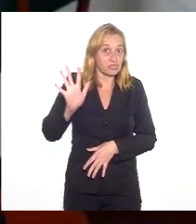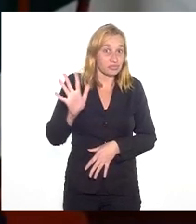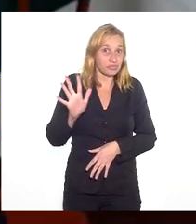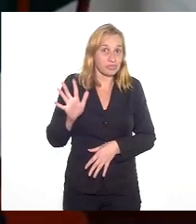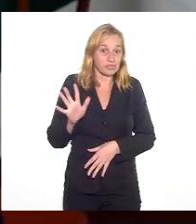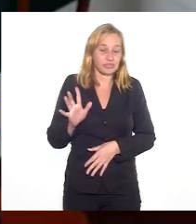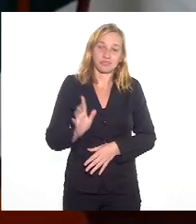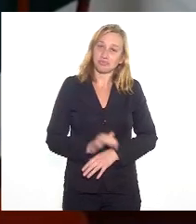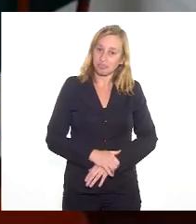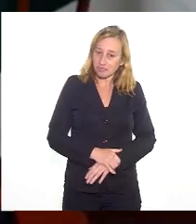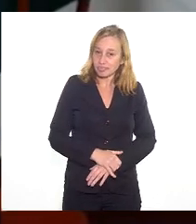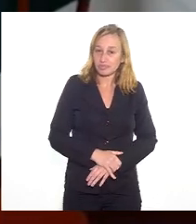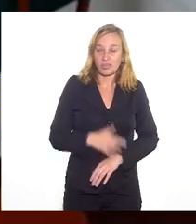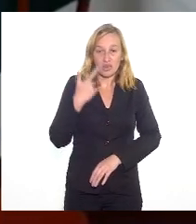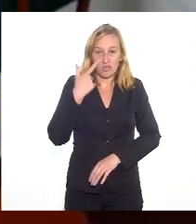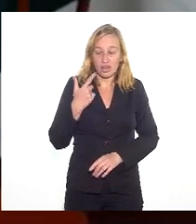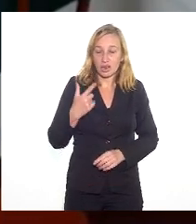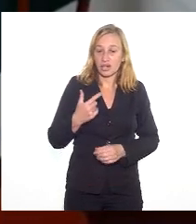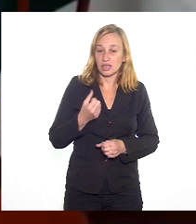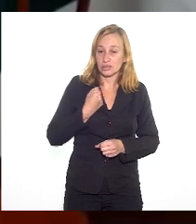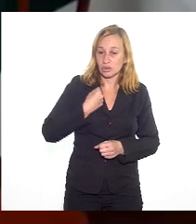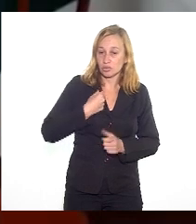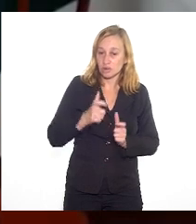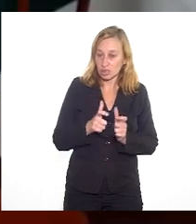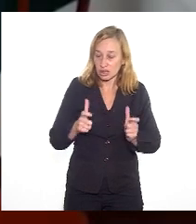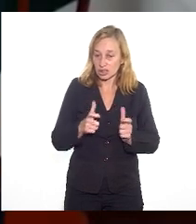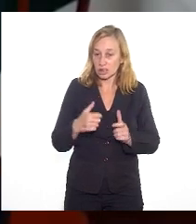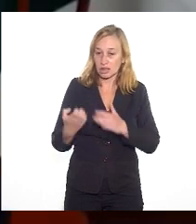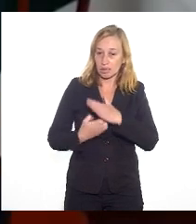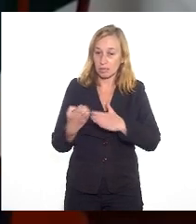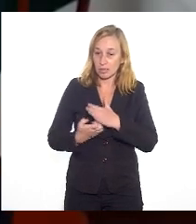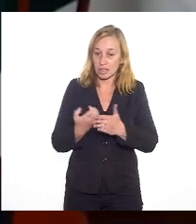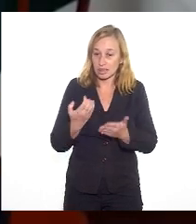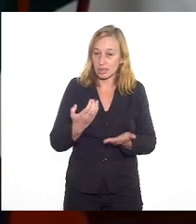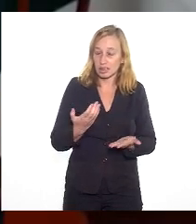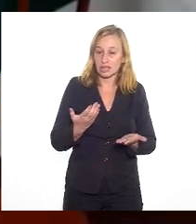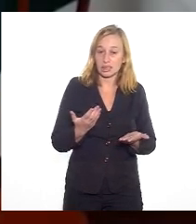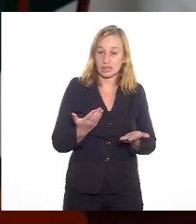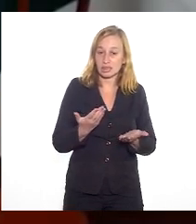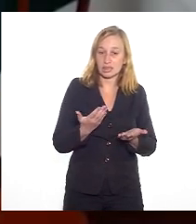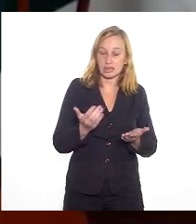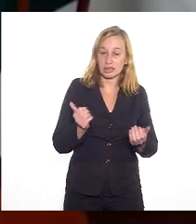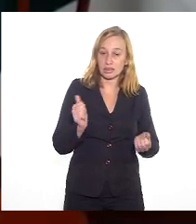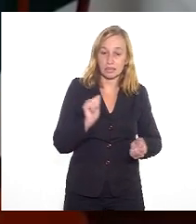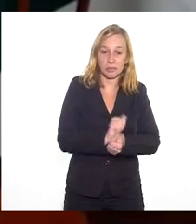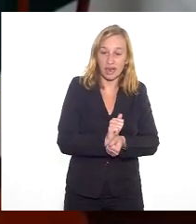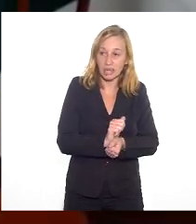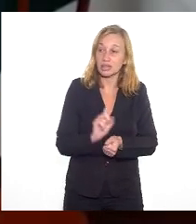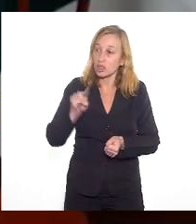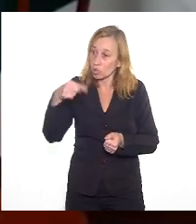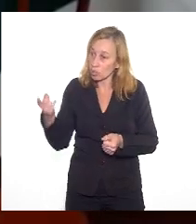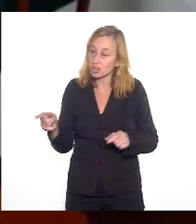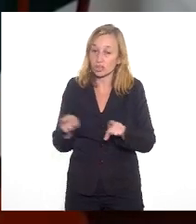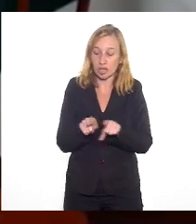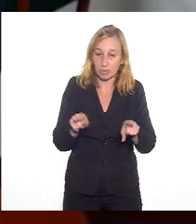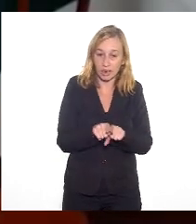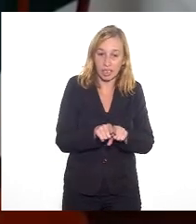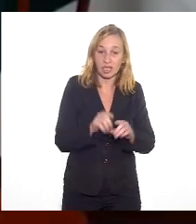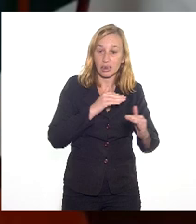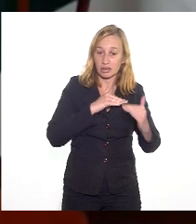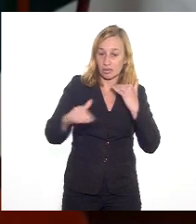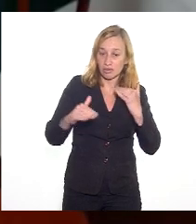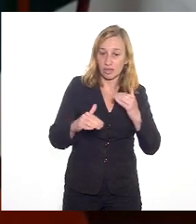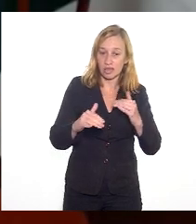não fecha. A gente viu inúmeras empresas de ônibus quebrando e vão quebrar outras. Sem falar, por exemplo, na Supervia e no Metrô